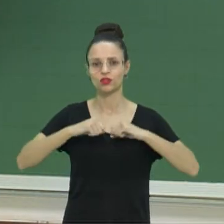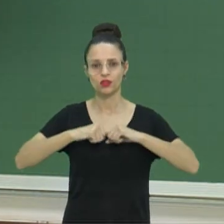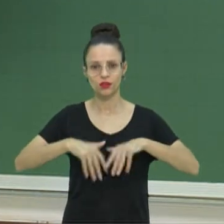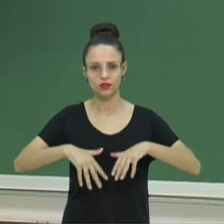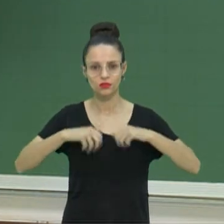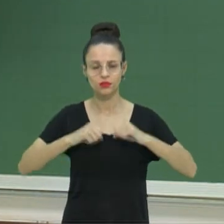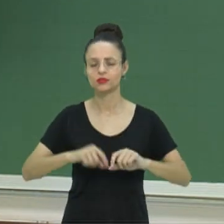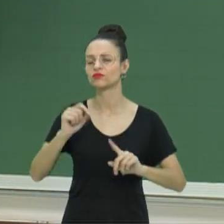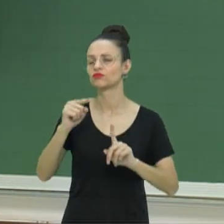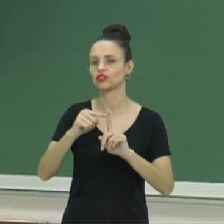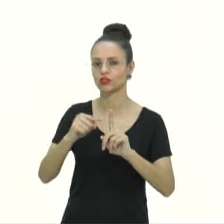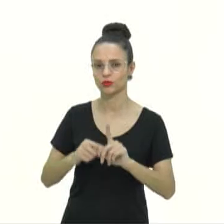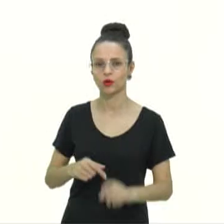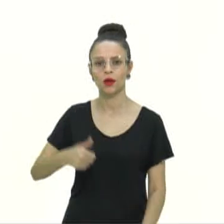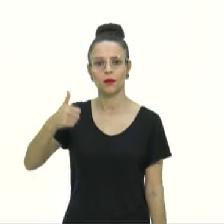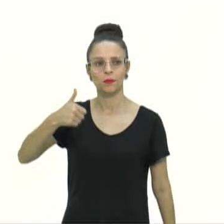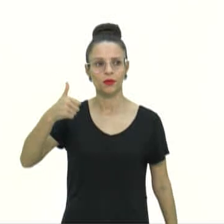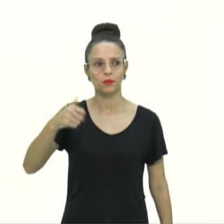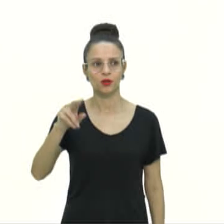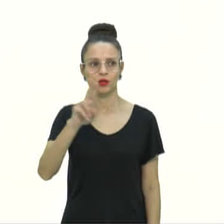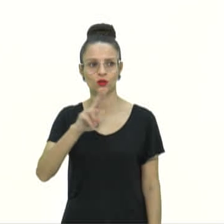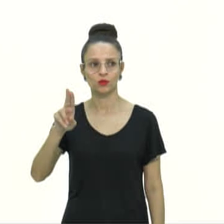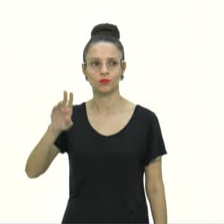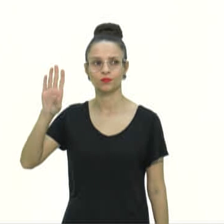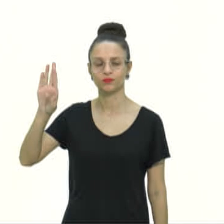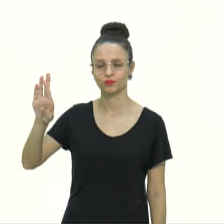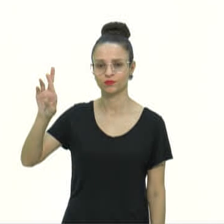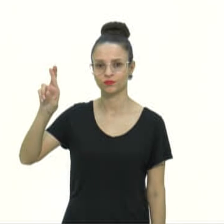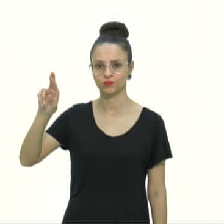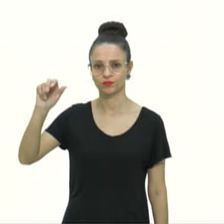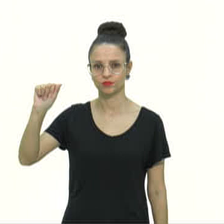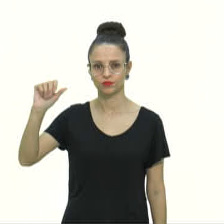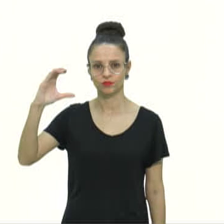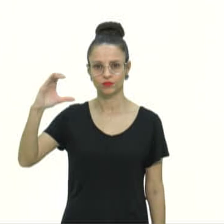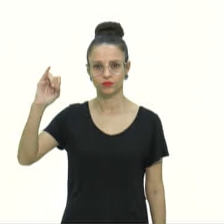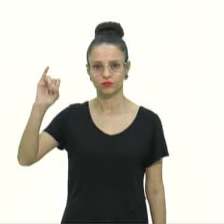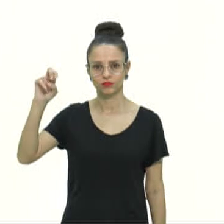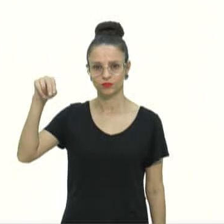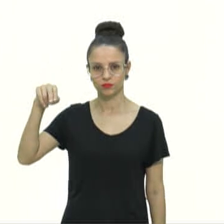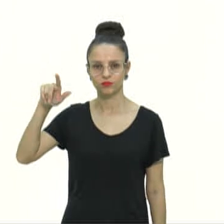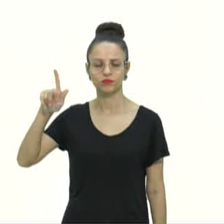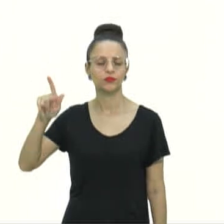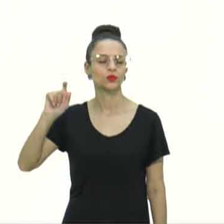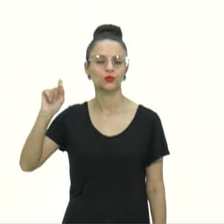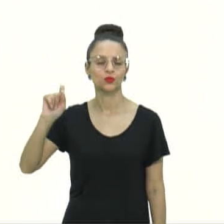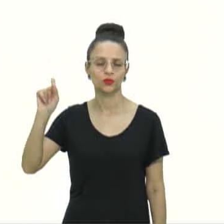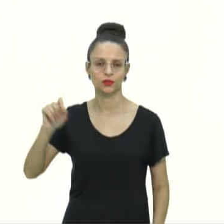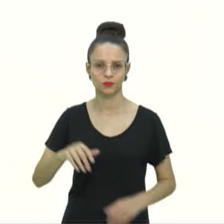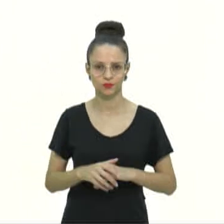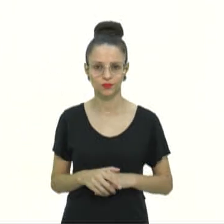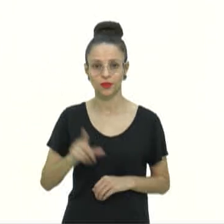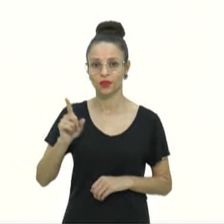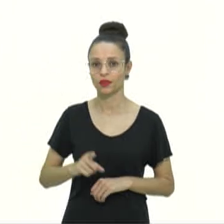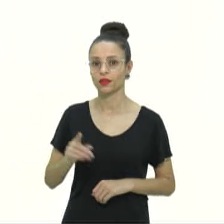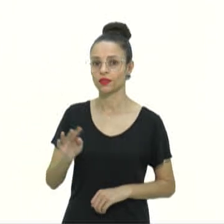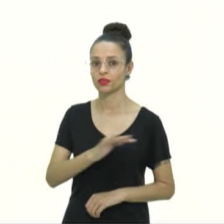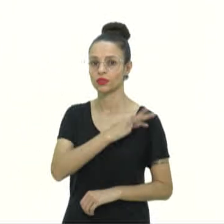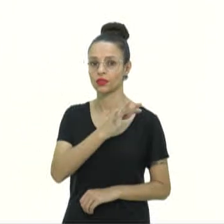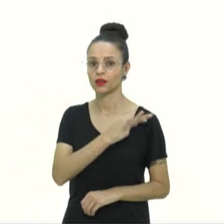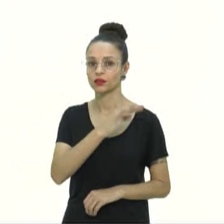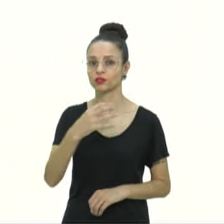que tipos são esses? O primeiro deles é o bracing. Então, como que caracteriza-se o bracing? Então, ele é uma técnica que utiliza